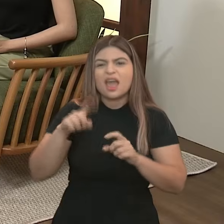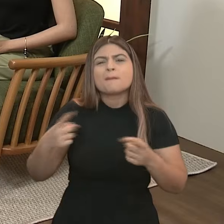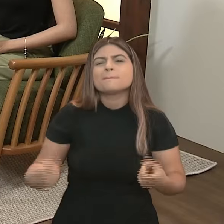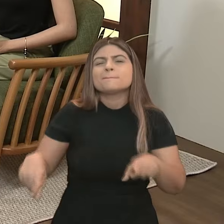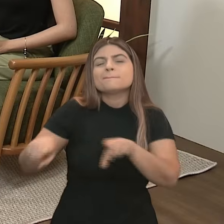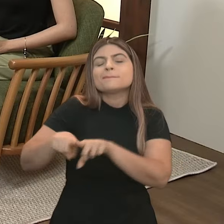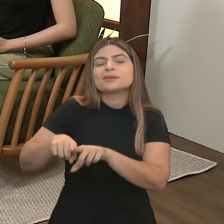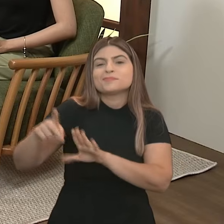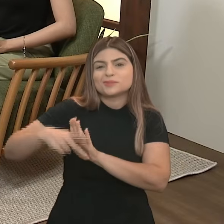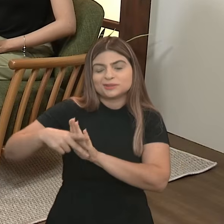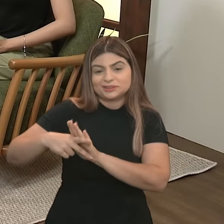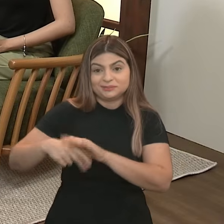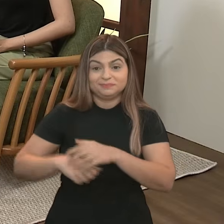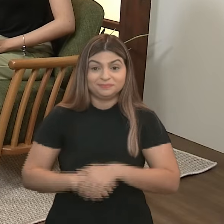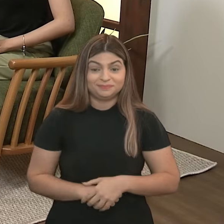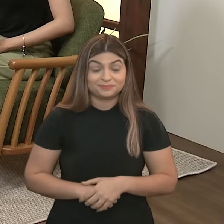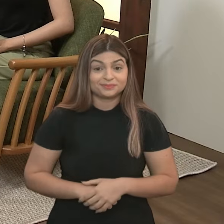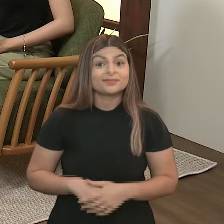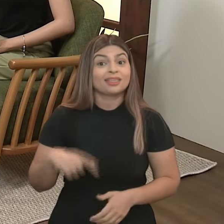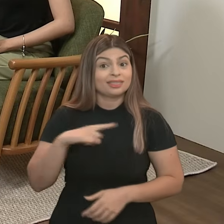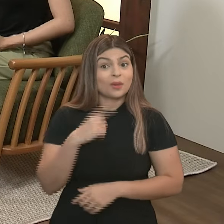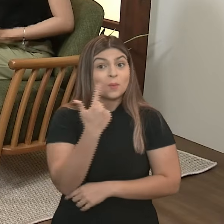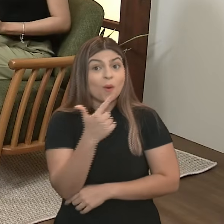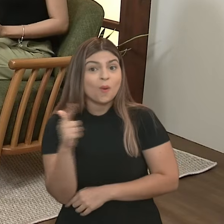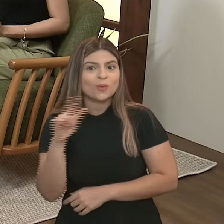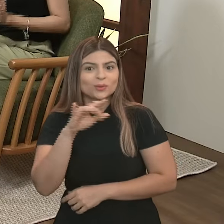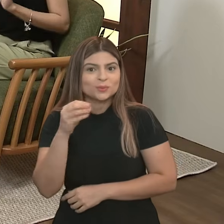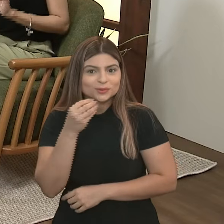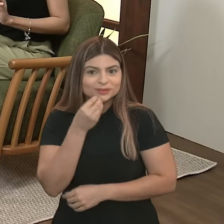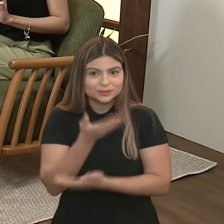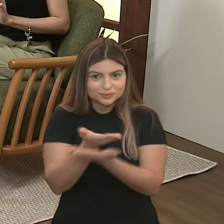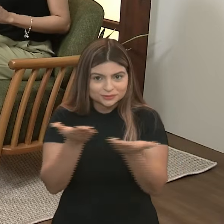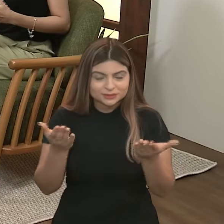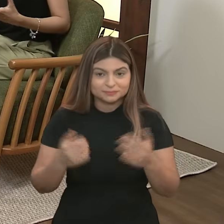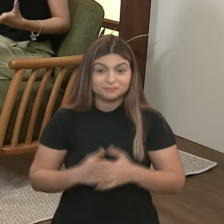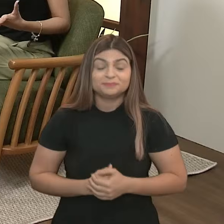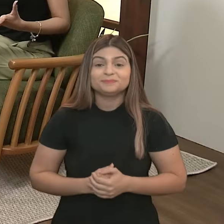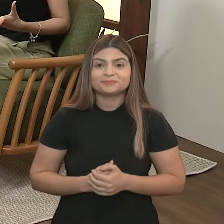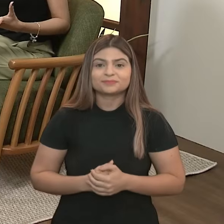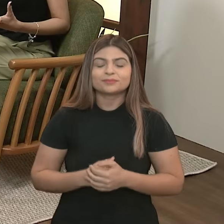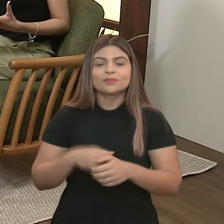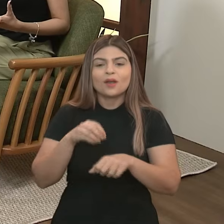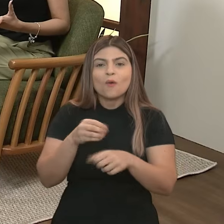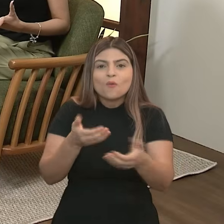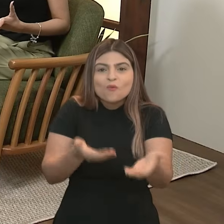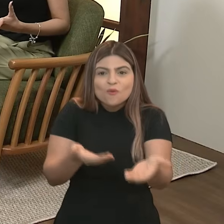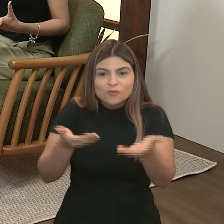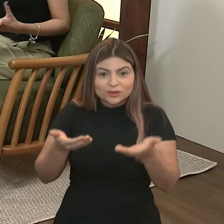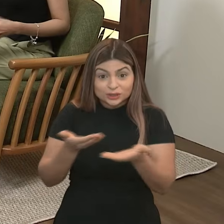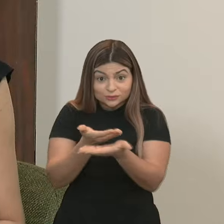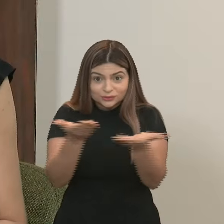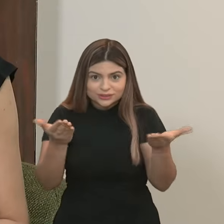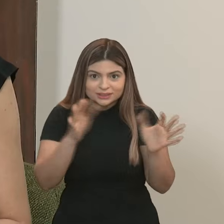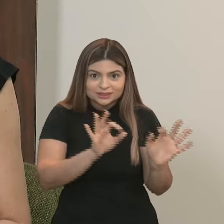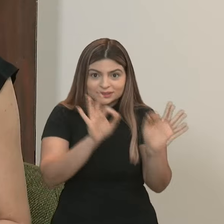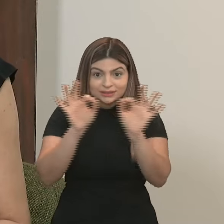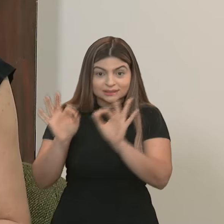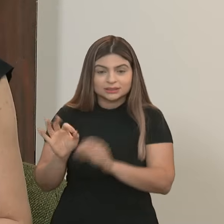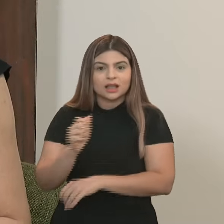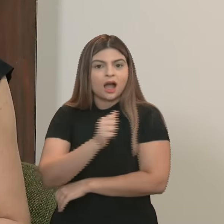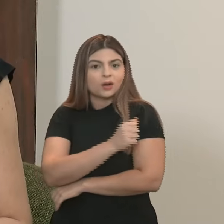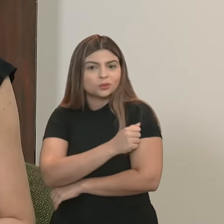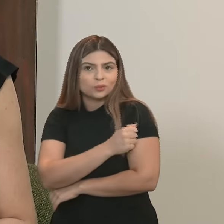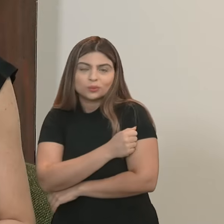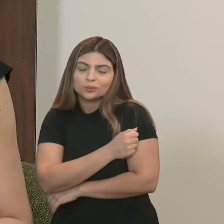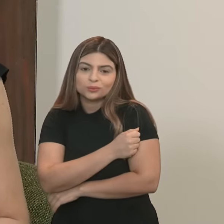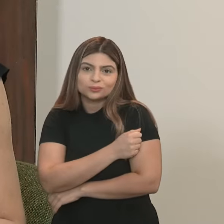bem. Recado dado, e temos mais uma oportunidade. Temos sim. Para finalizar, fica o convite para todos que nos assistem, estudantes